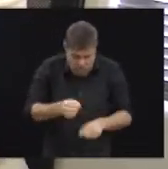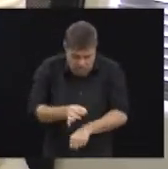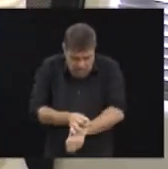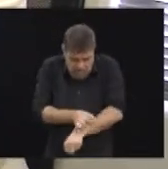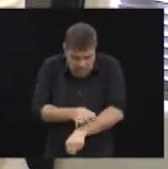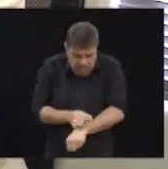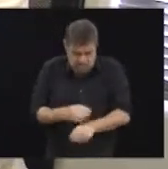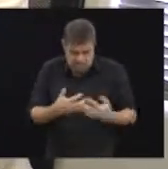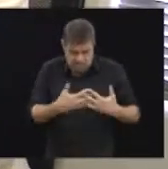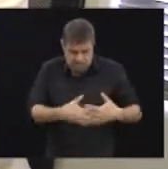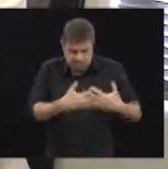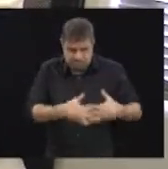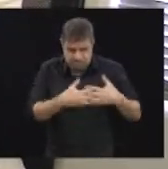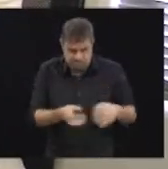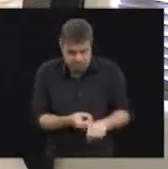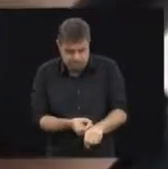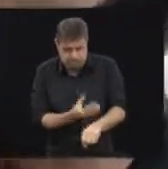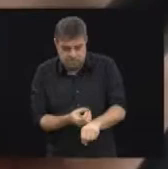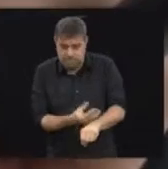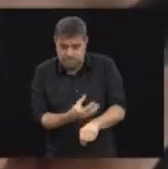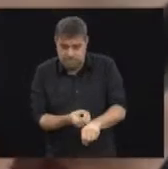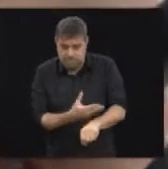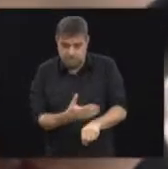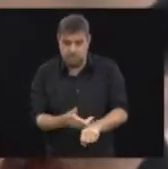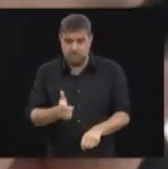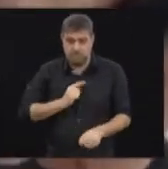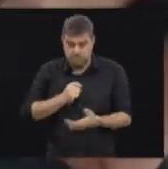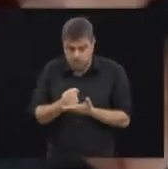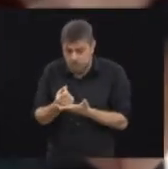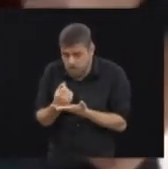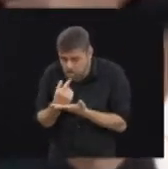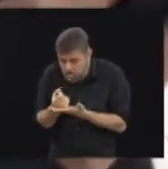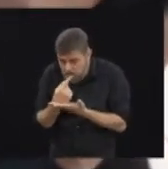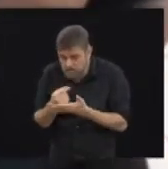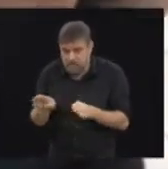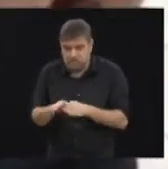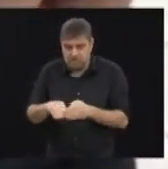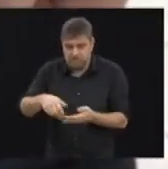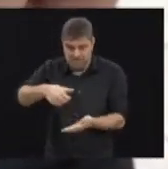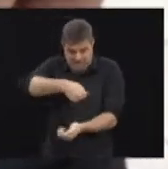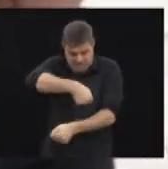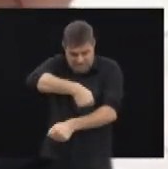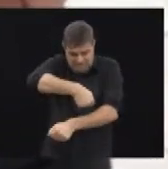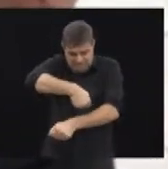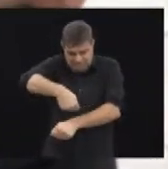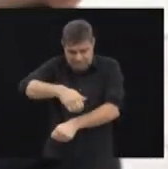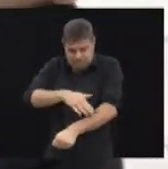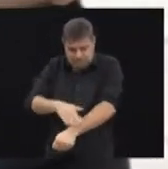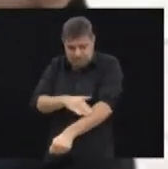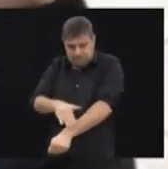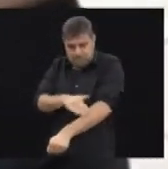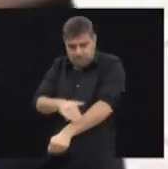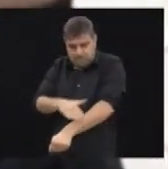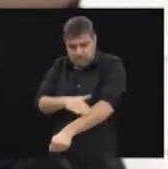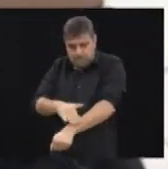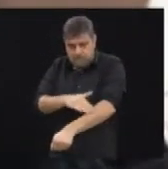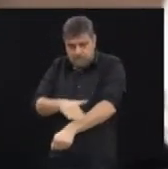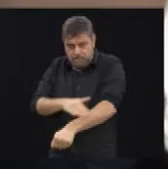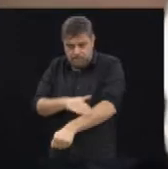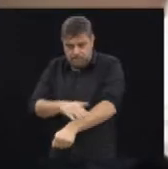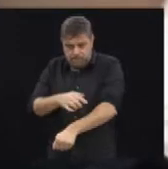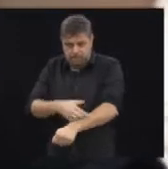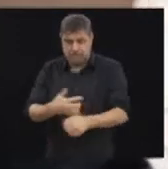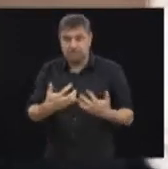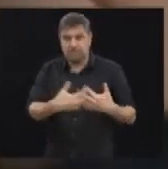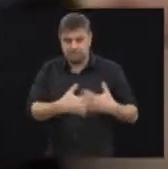olha, trabalha, que tá tudo bem. Então, tanto de via oral como de tópico, para tentar fazer essa